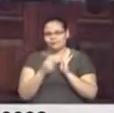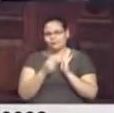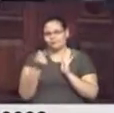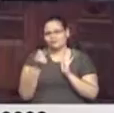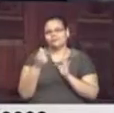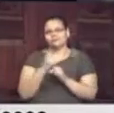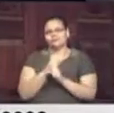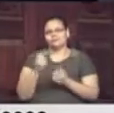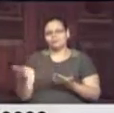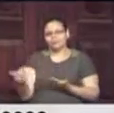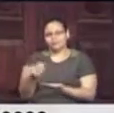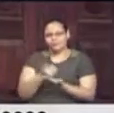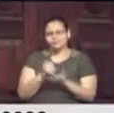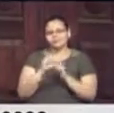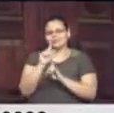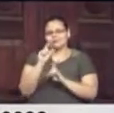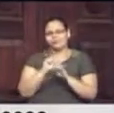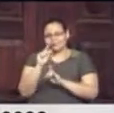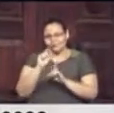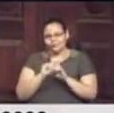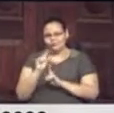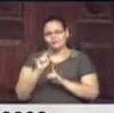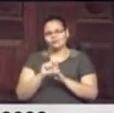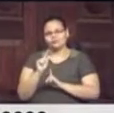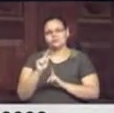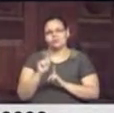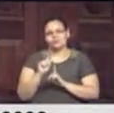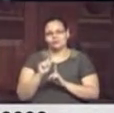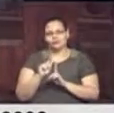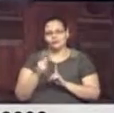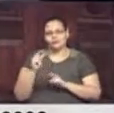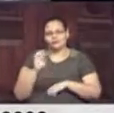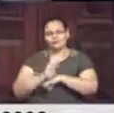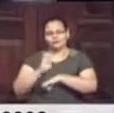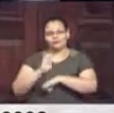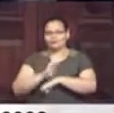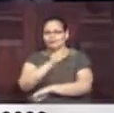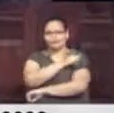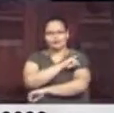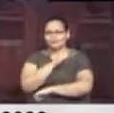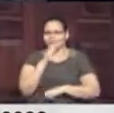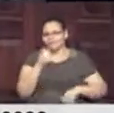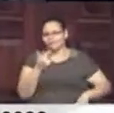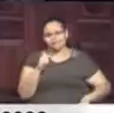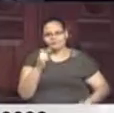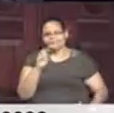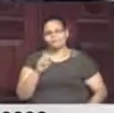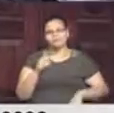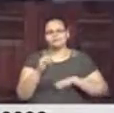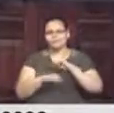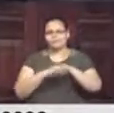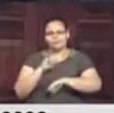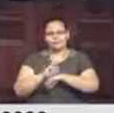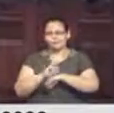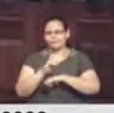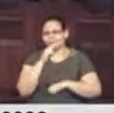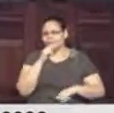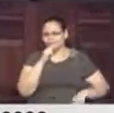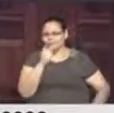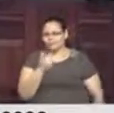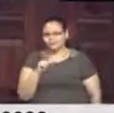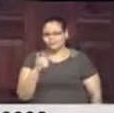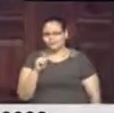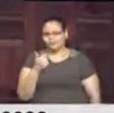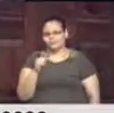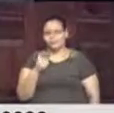arrecadados através de aluguel de espaço implantação de materiais por estar na sua lista também não estavam lá eu trabalhei na coderte isso a dificuldade tem